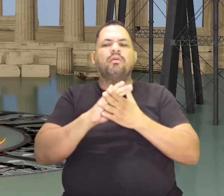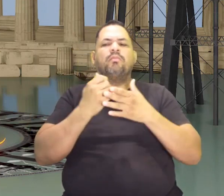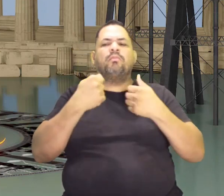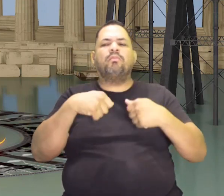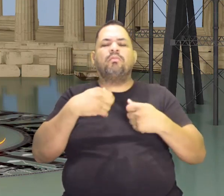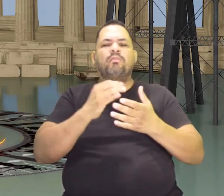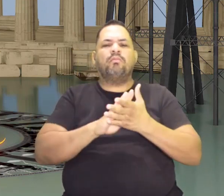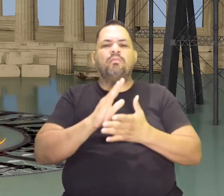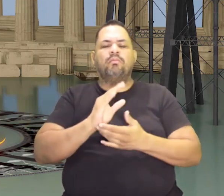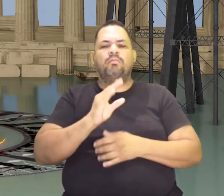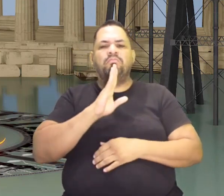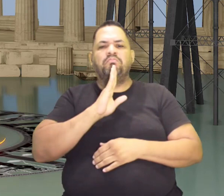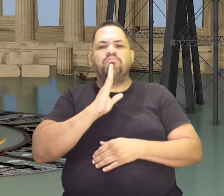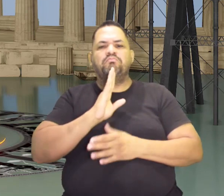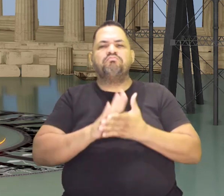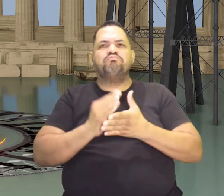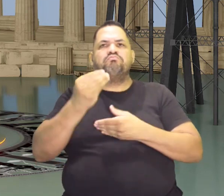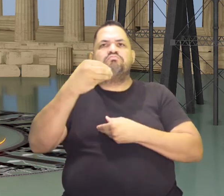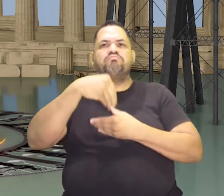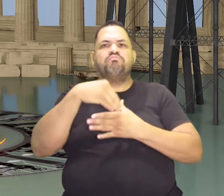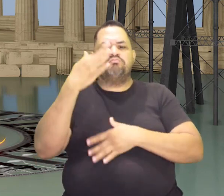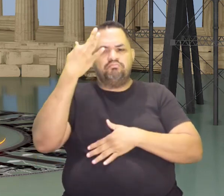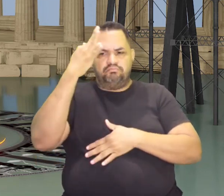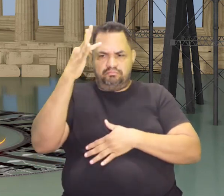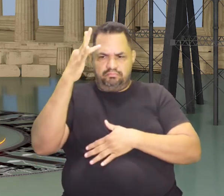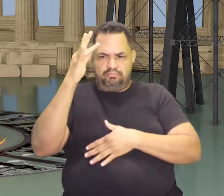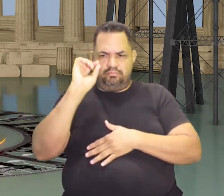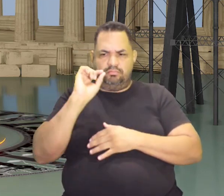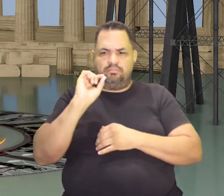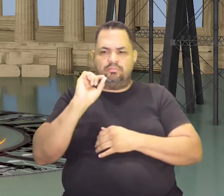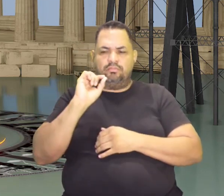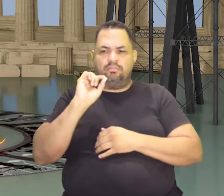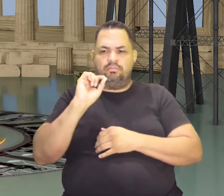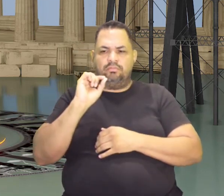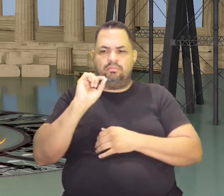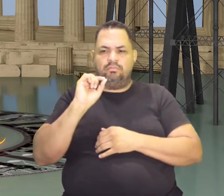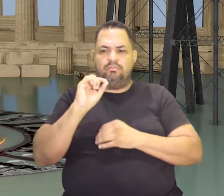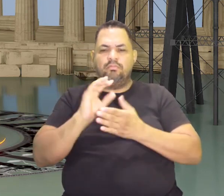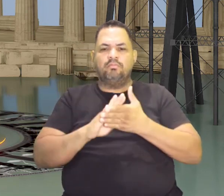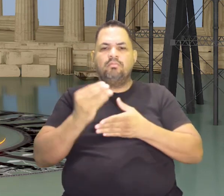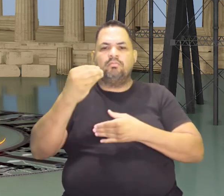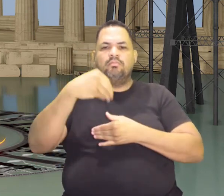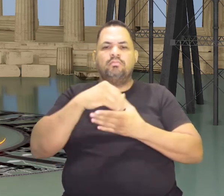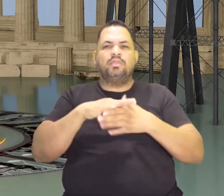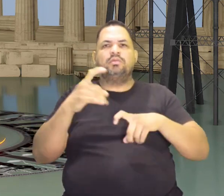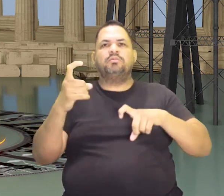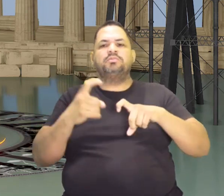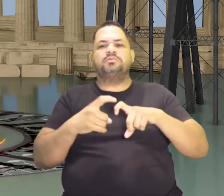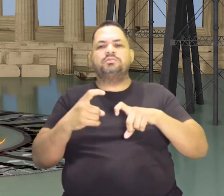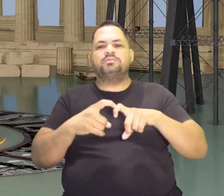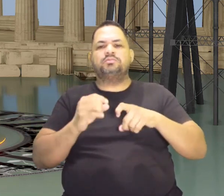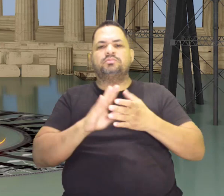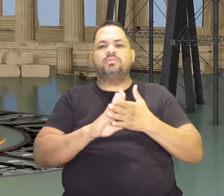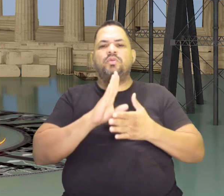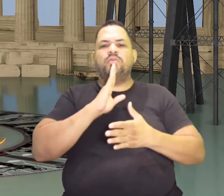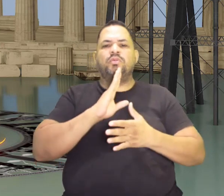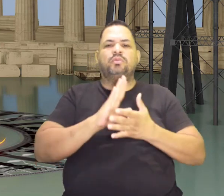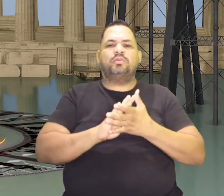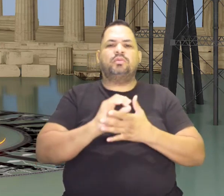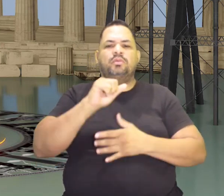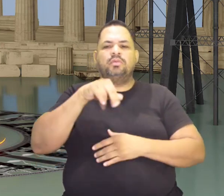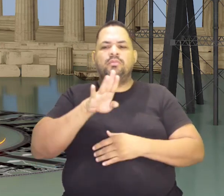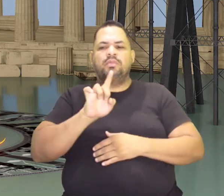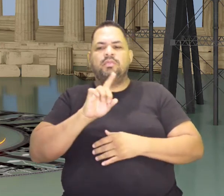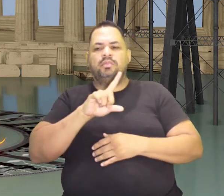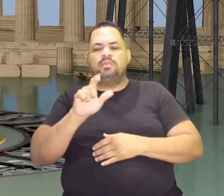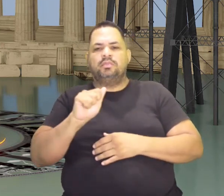conhecer no âmbito da filosofia? O que é possível conhecer no âmbito da medicina, no âmbito da NBAZ,